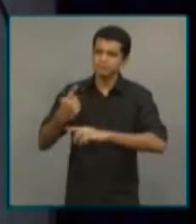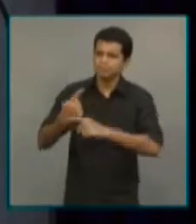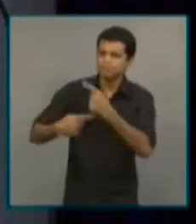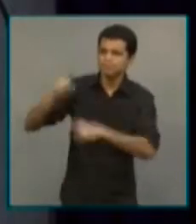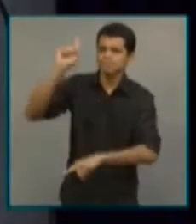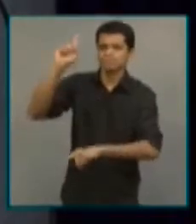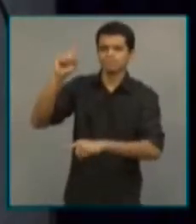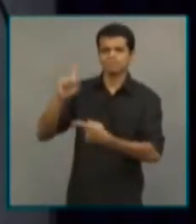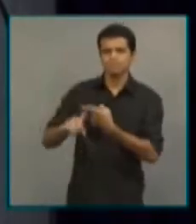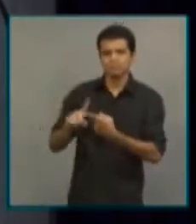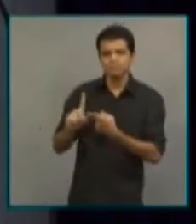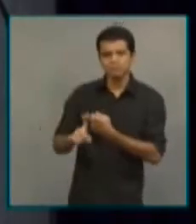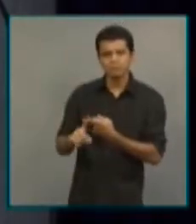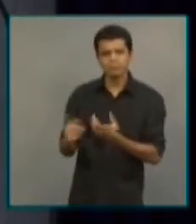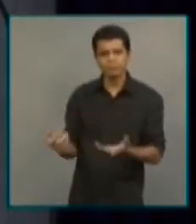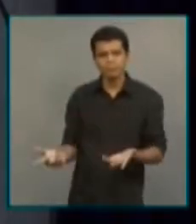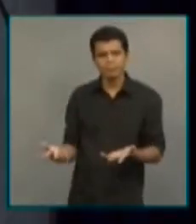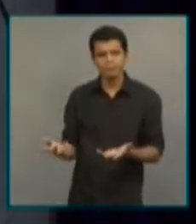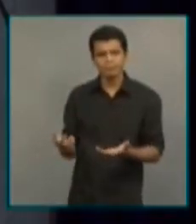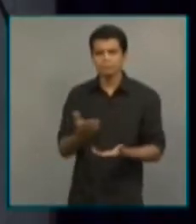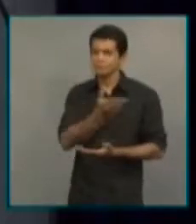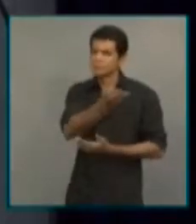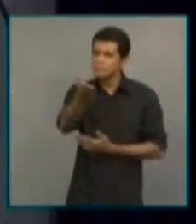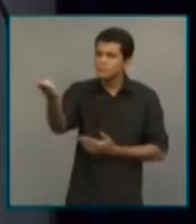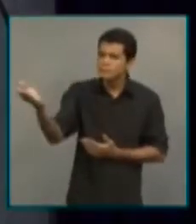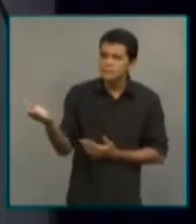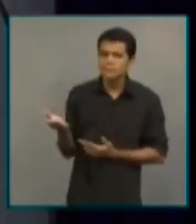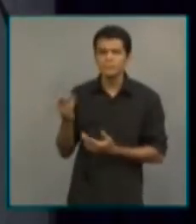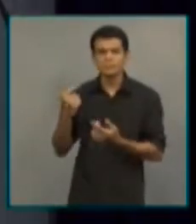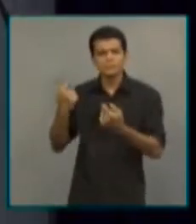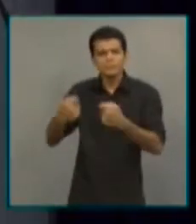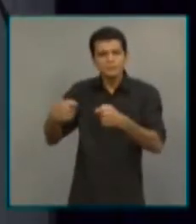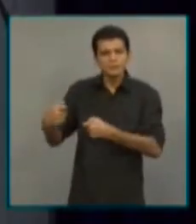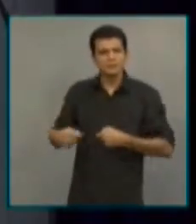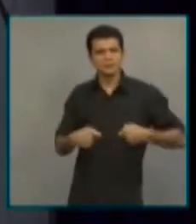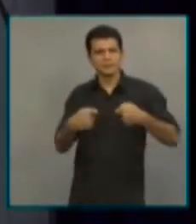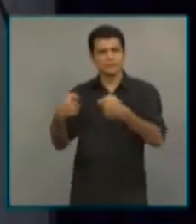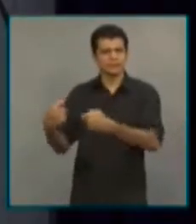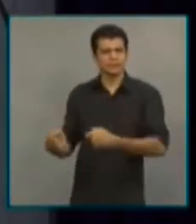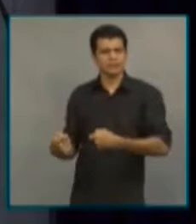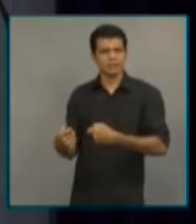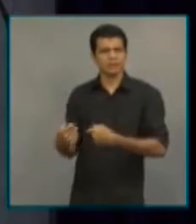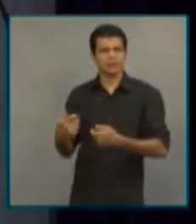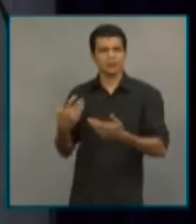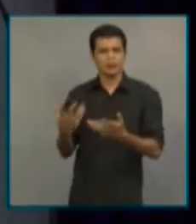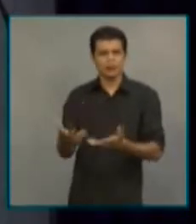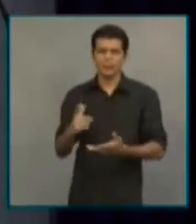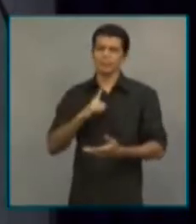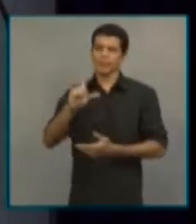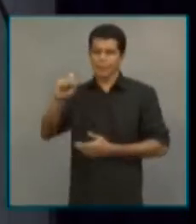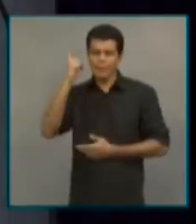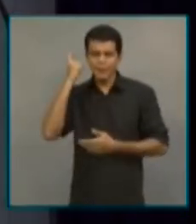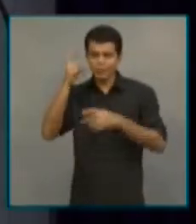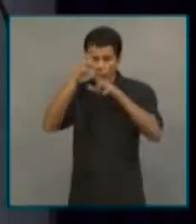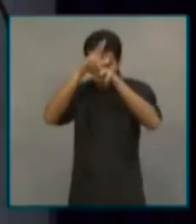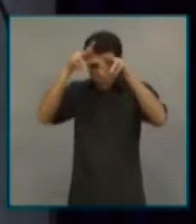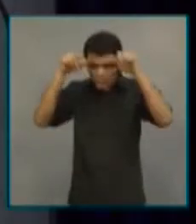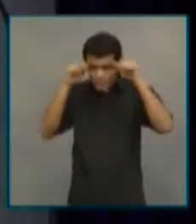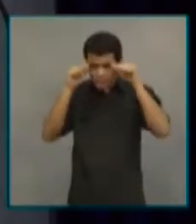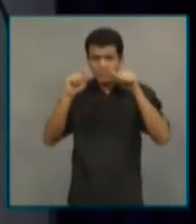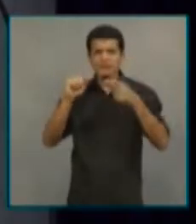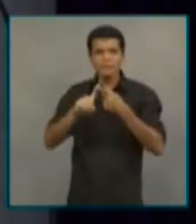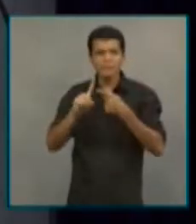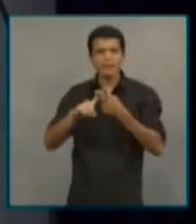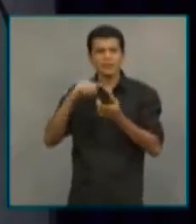gerenciada pelos jovens advogados que vocês defendem tanto. Na chapa de vocês, tem ex-conselheiro que foi secretário de Estado